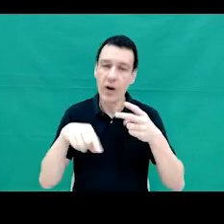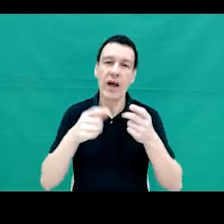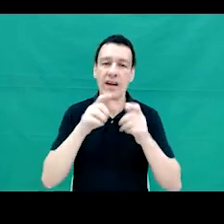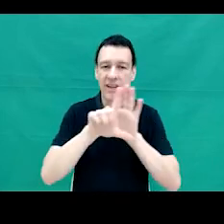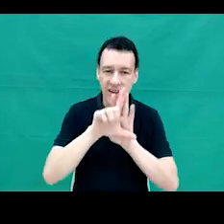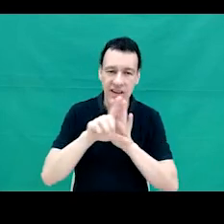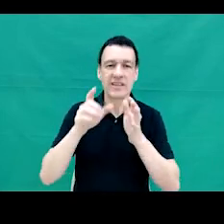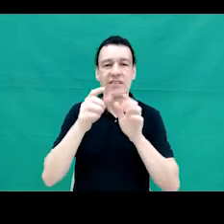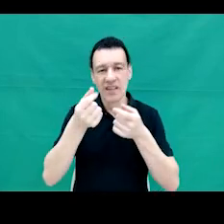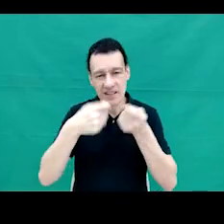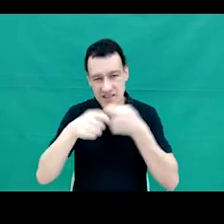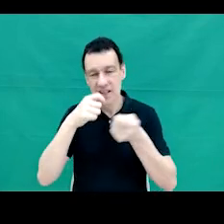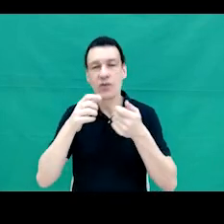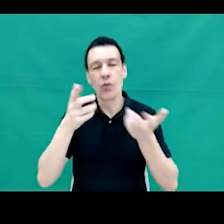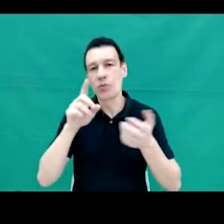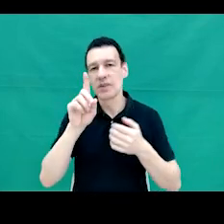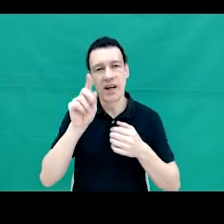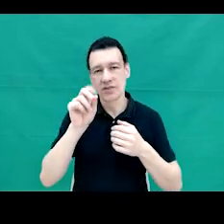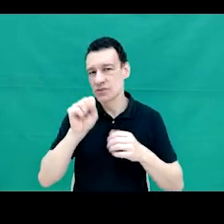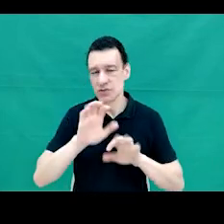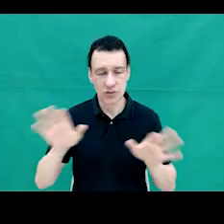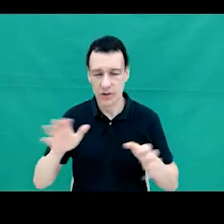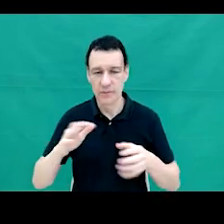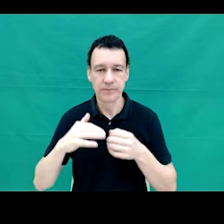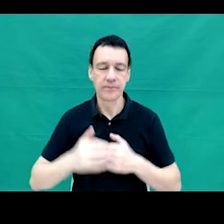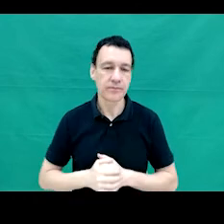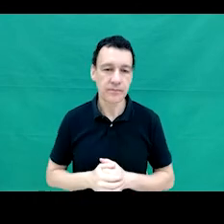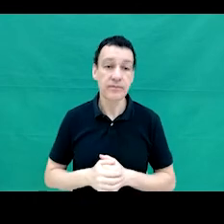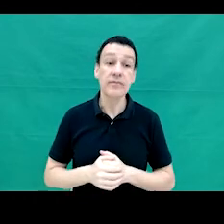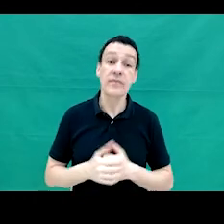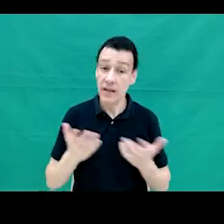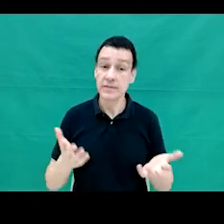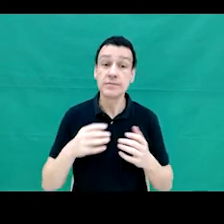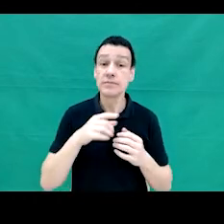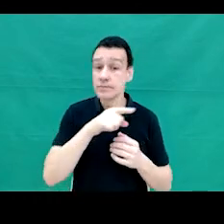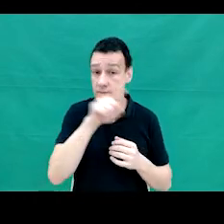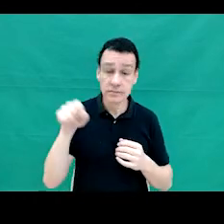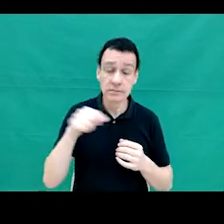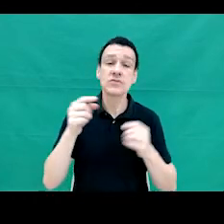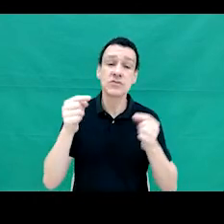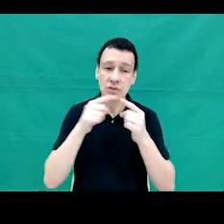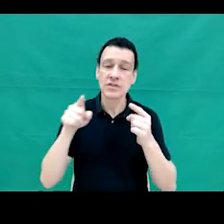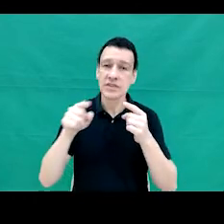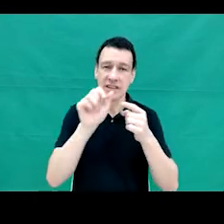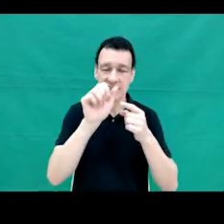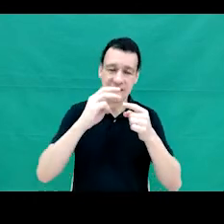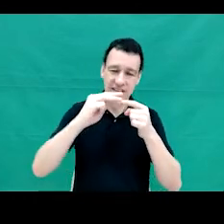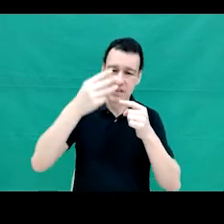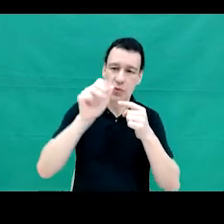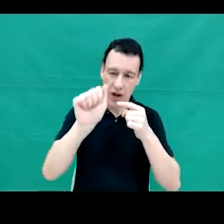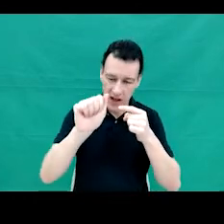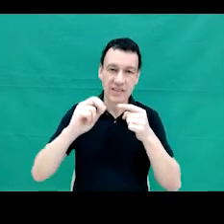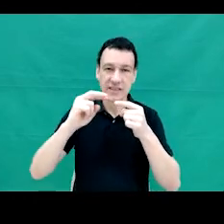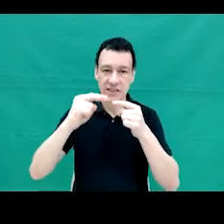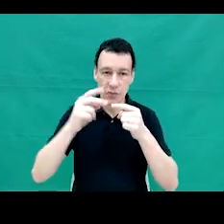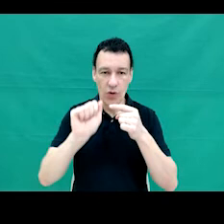2 critérios, um de duplo A e um de triplo A, com níveis de conformidade diferente, conforme